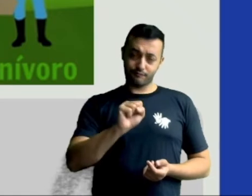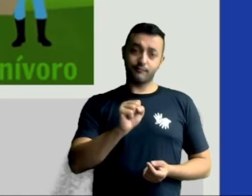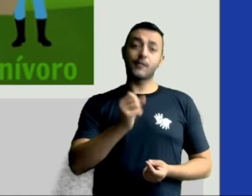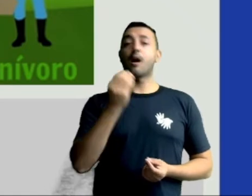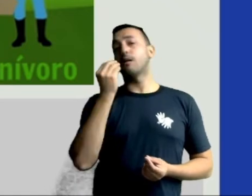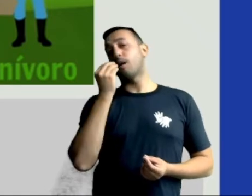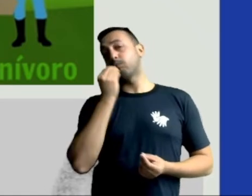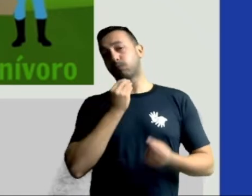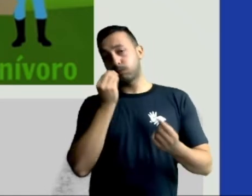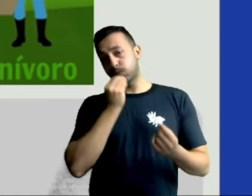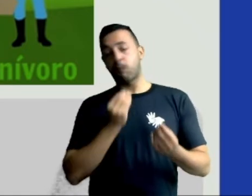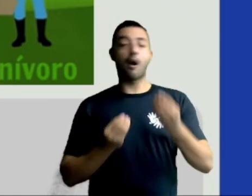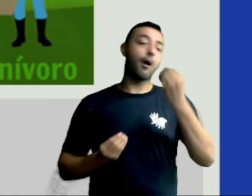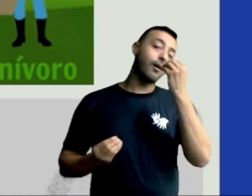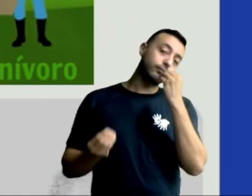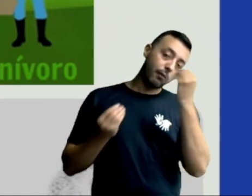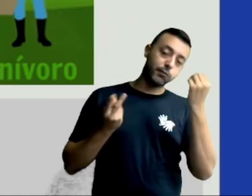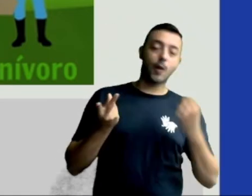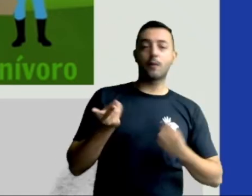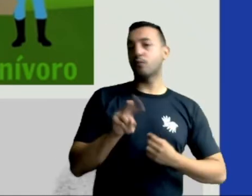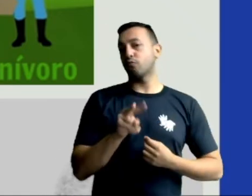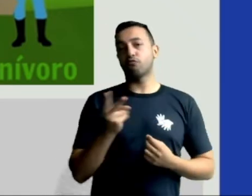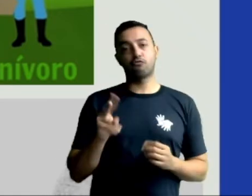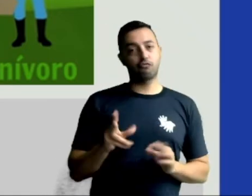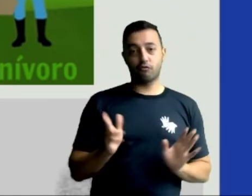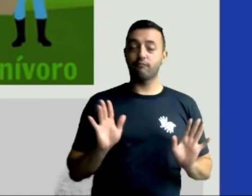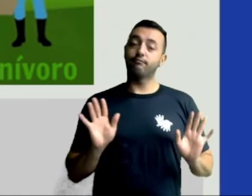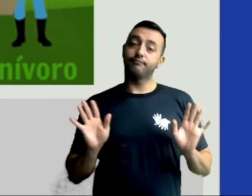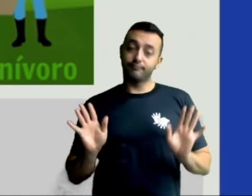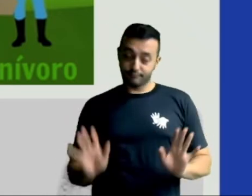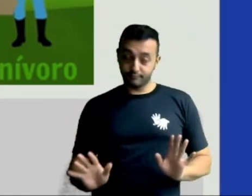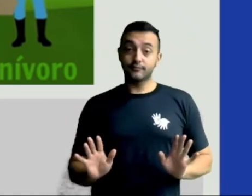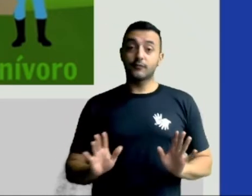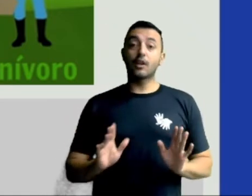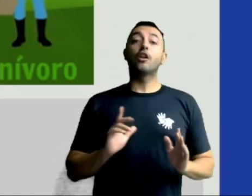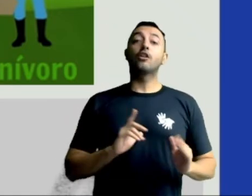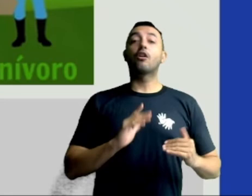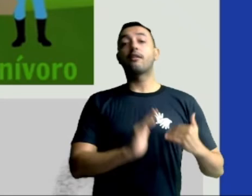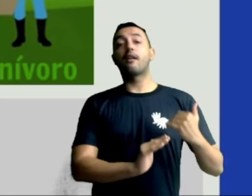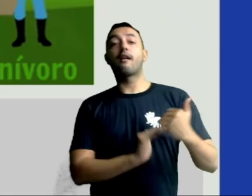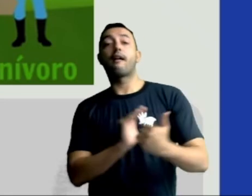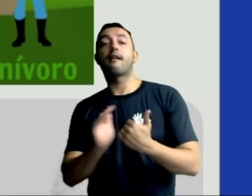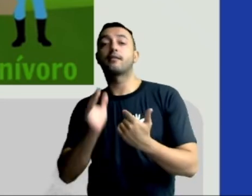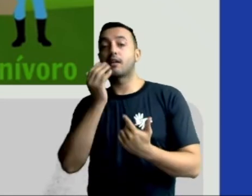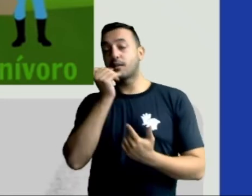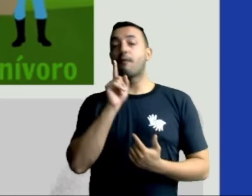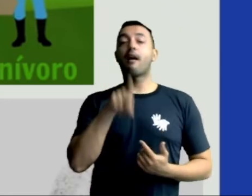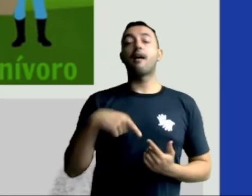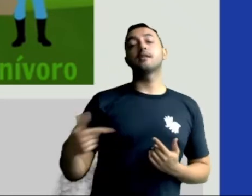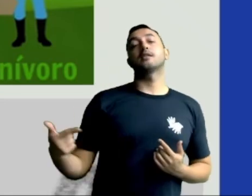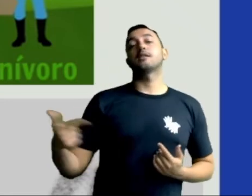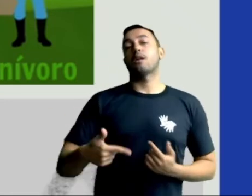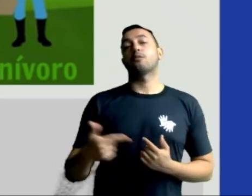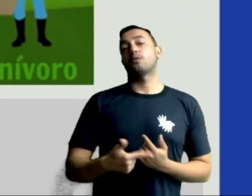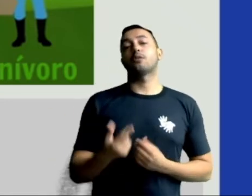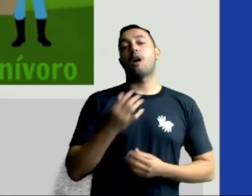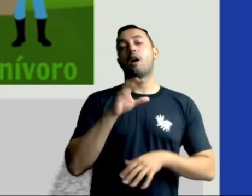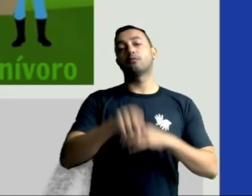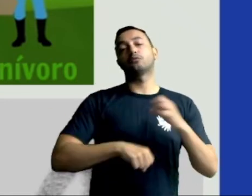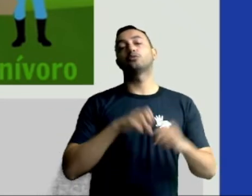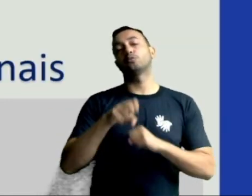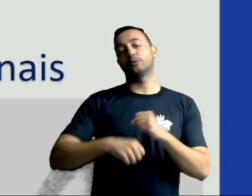de vegetais como de animais. E na cadeia alimentar somos consumidores aí secundários,